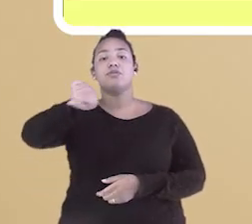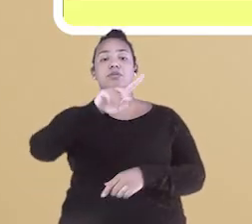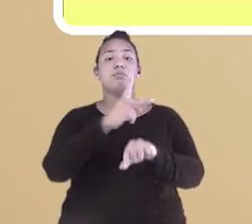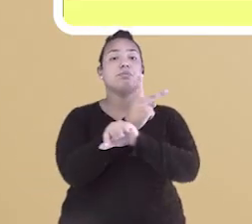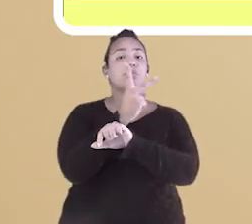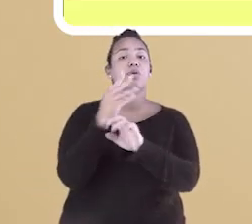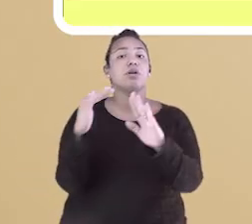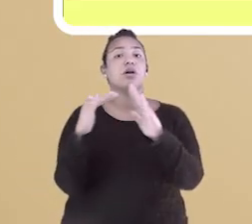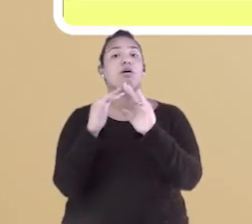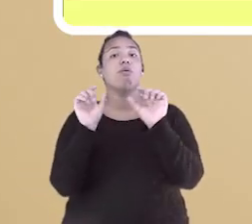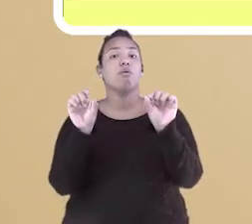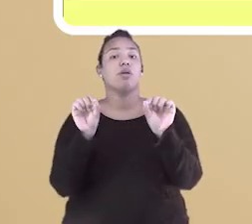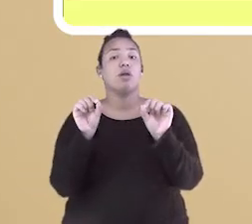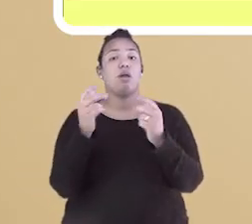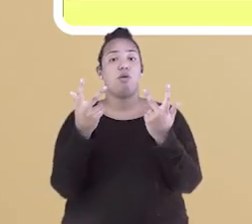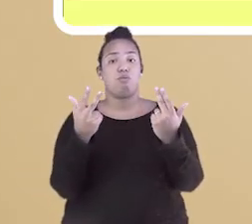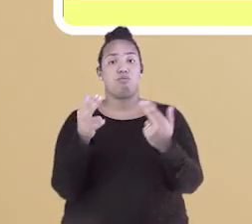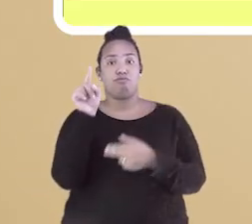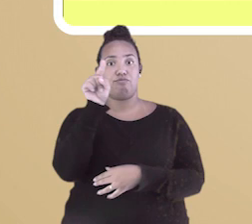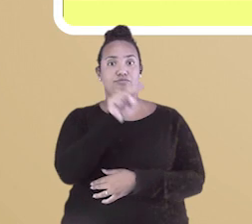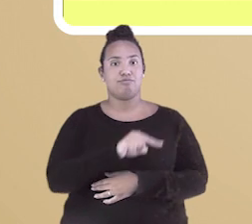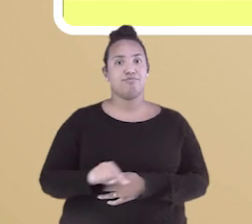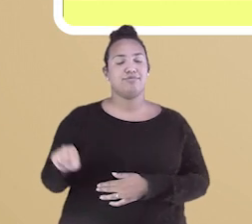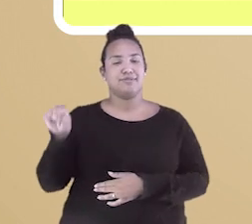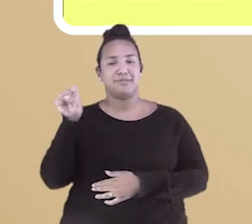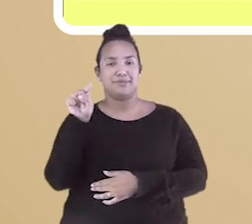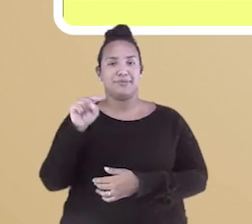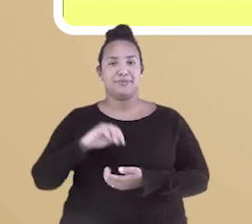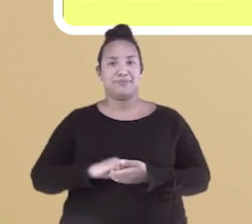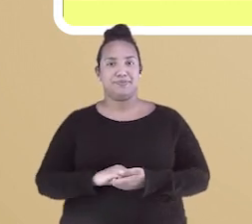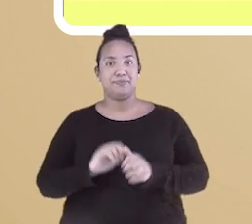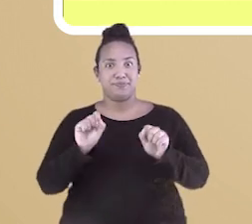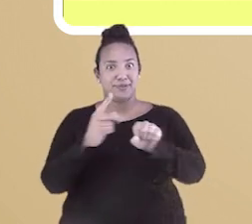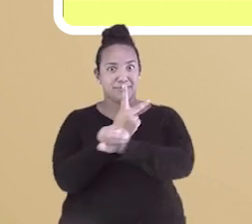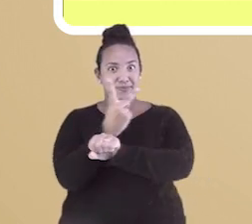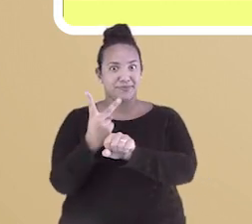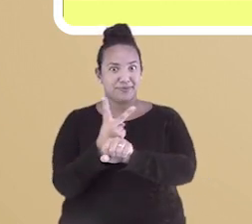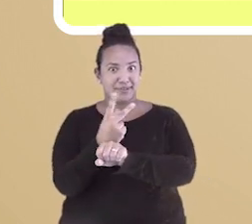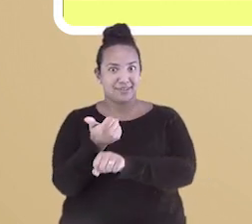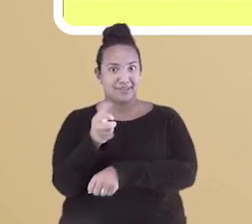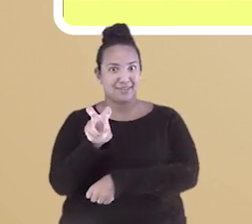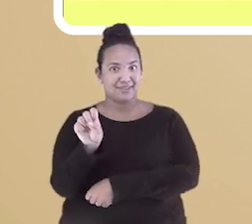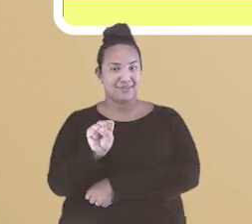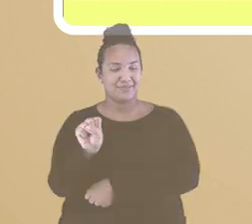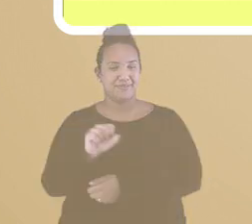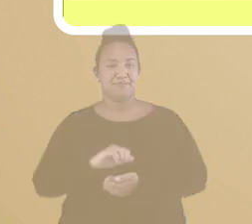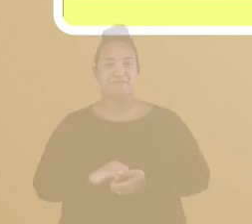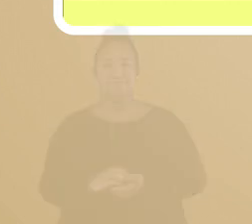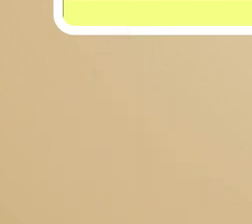procurar é um que se parece com um círculo, valendo 15 segundos.